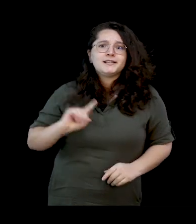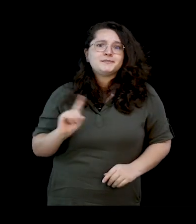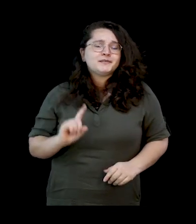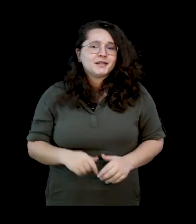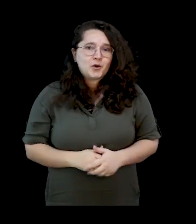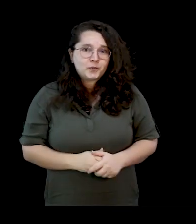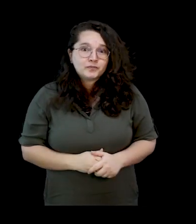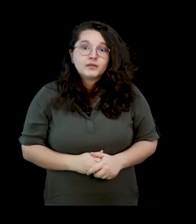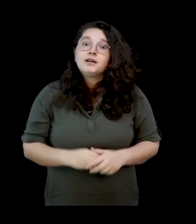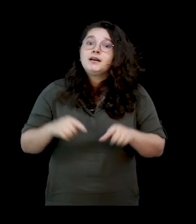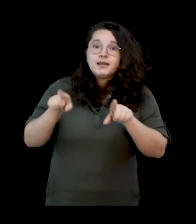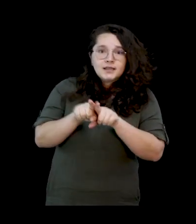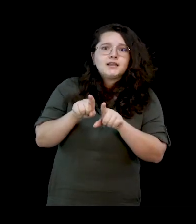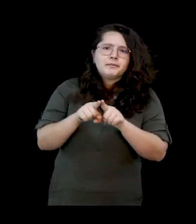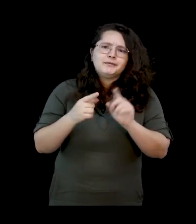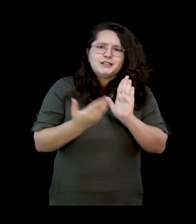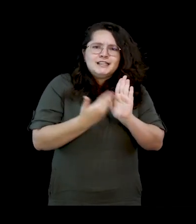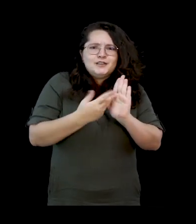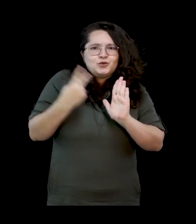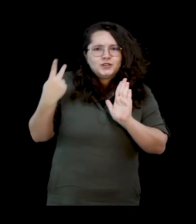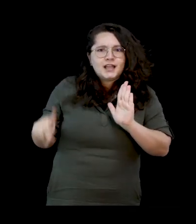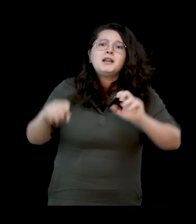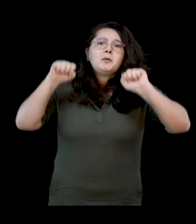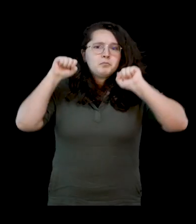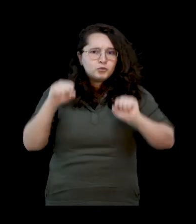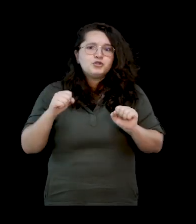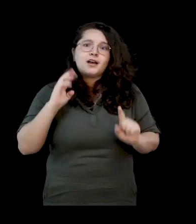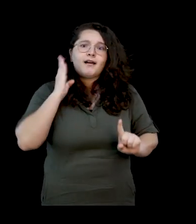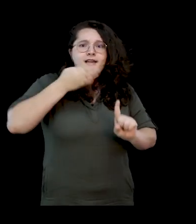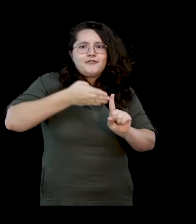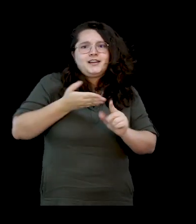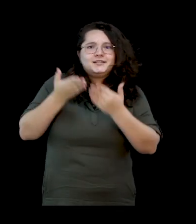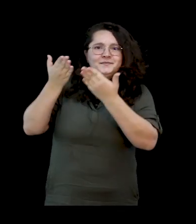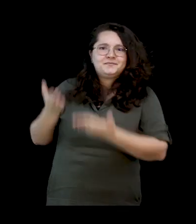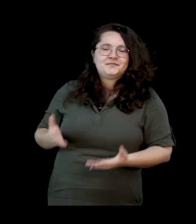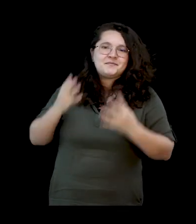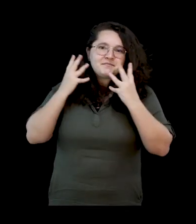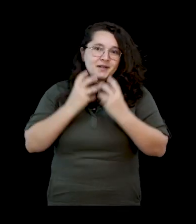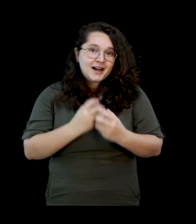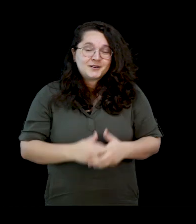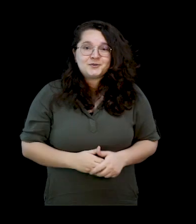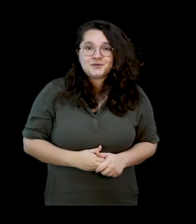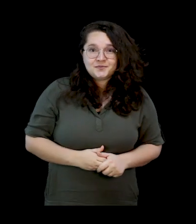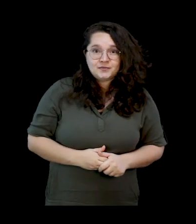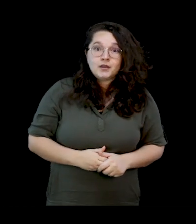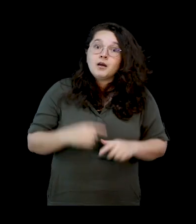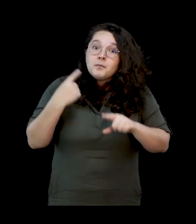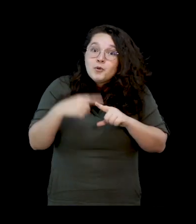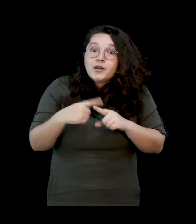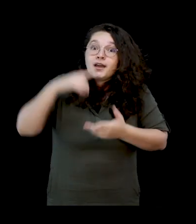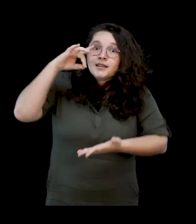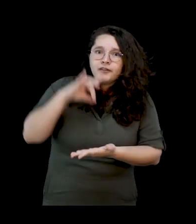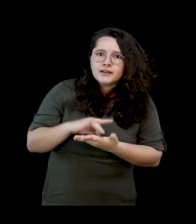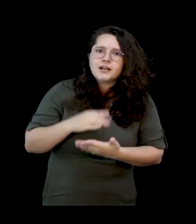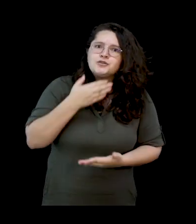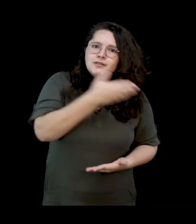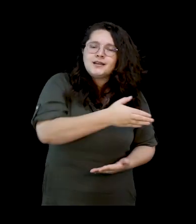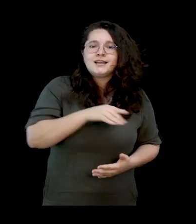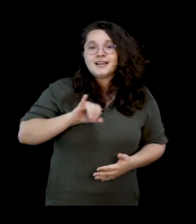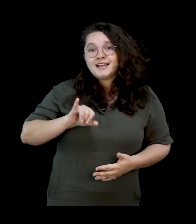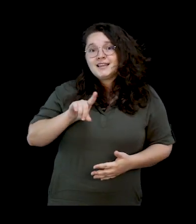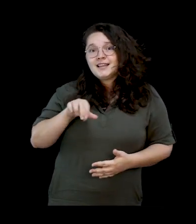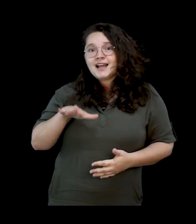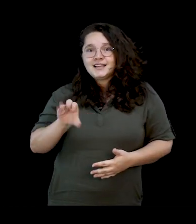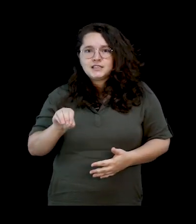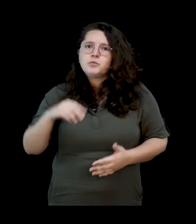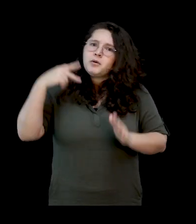sem praticamente fazer referências ao Marx. Na verdade, quem é idealista é o idealista é o marxista, é o